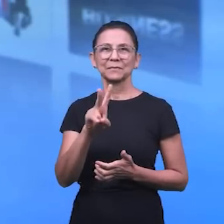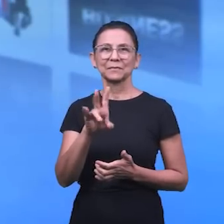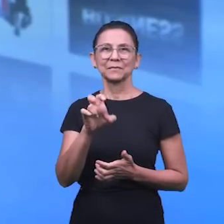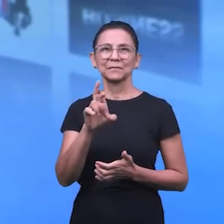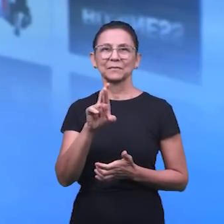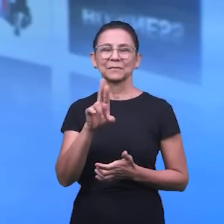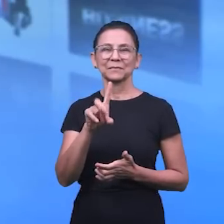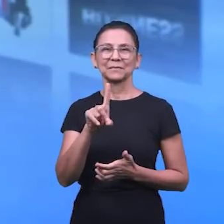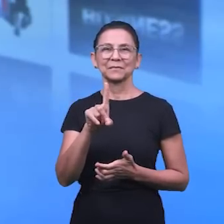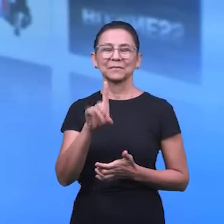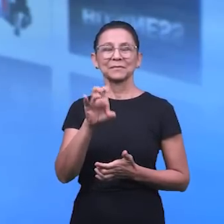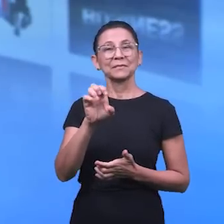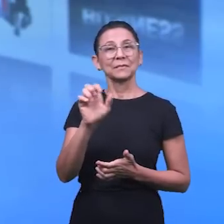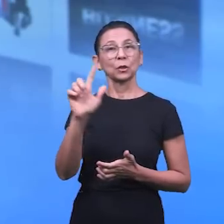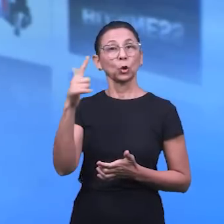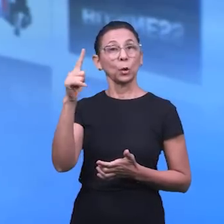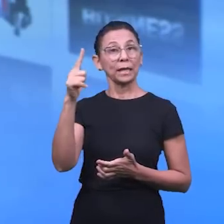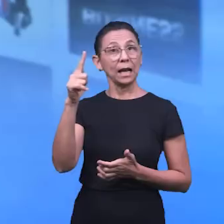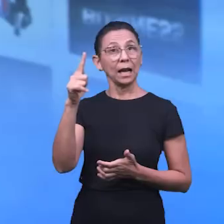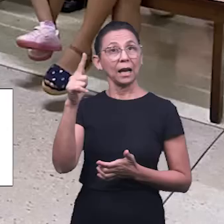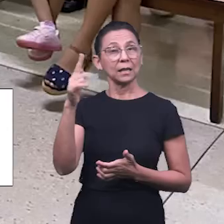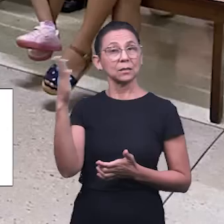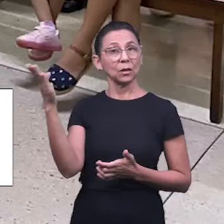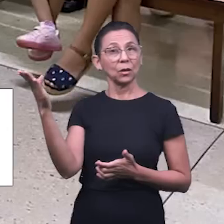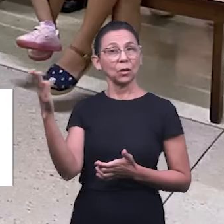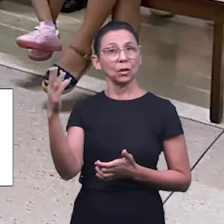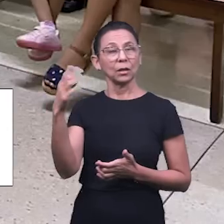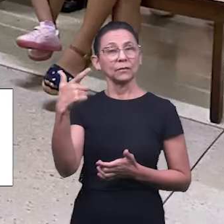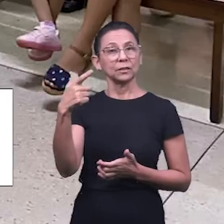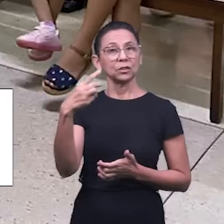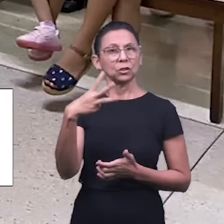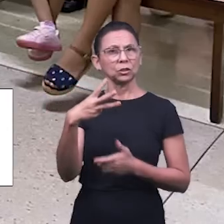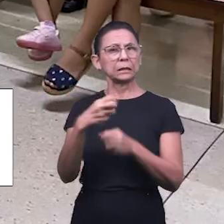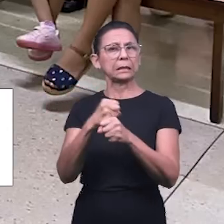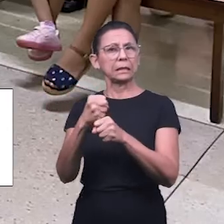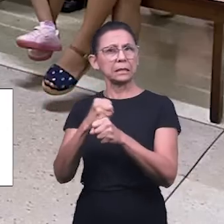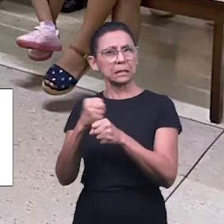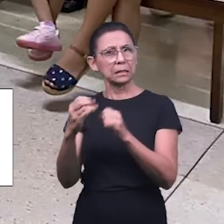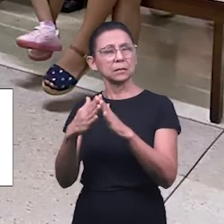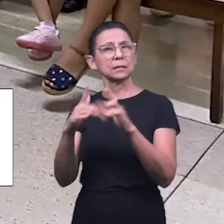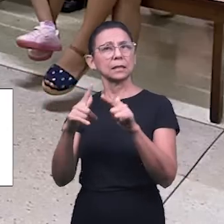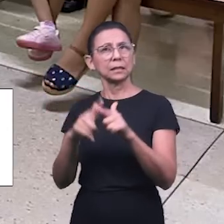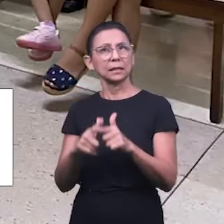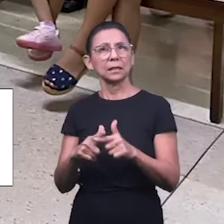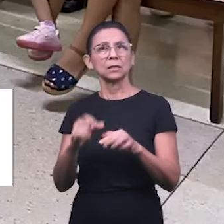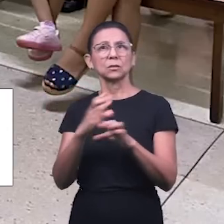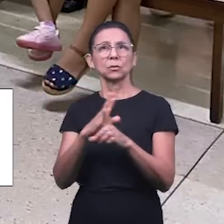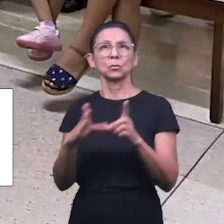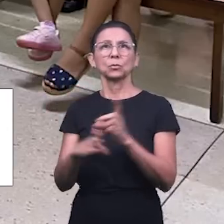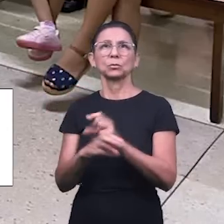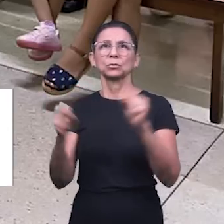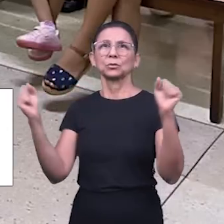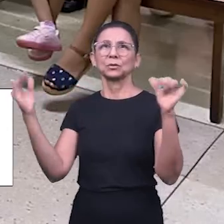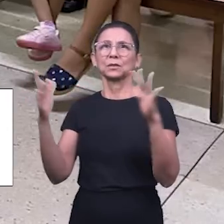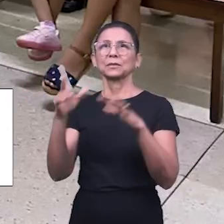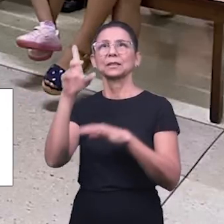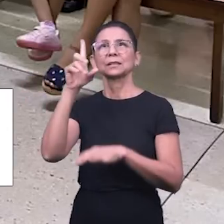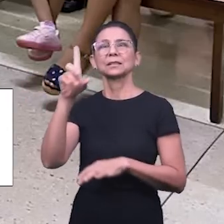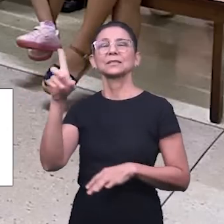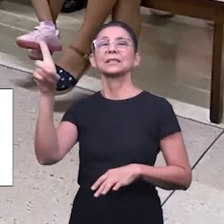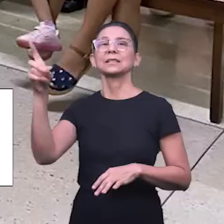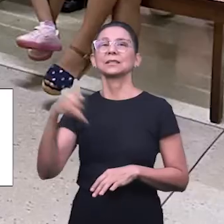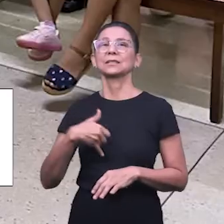Está comemorando aí 23 anos e foi realizado ali um culto especial de glorificação a Deus pelo aniversário da igreja.